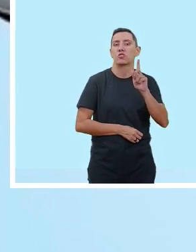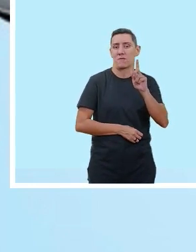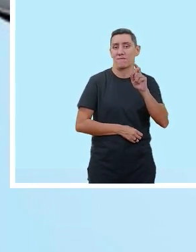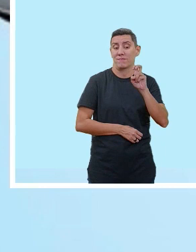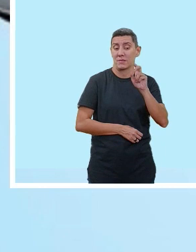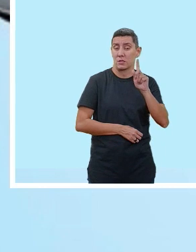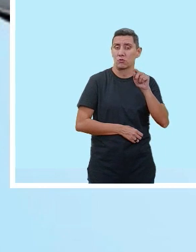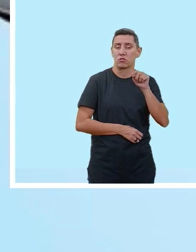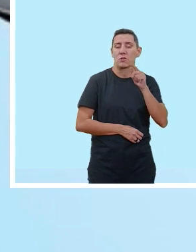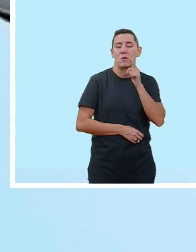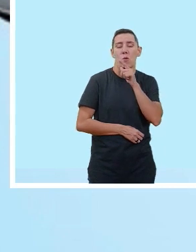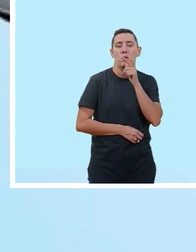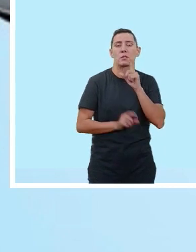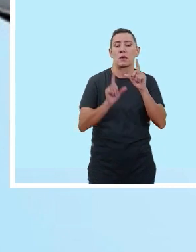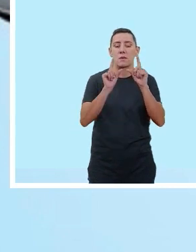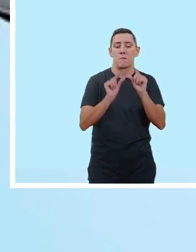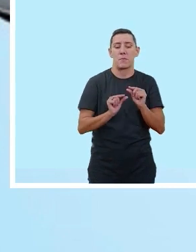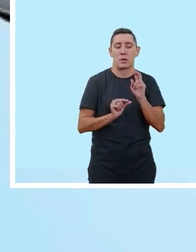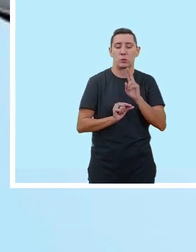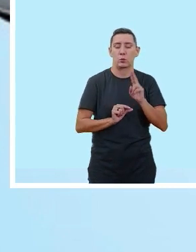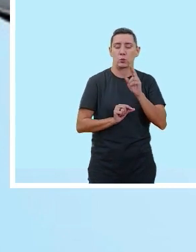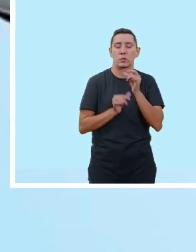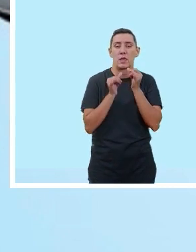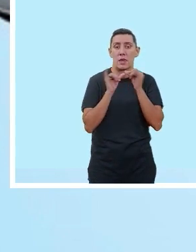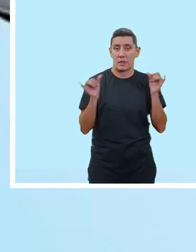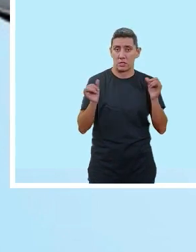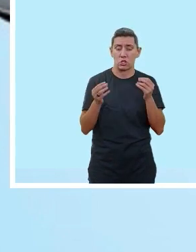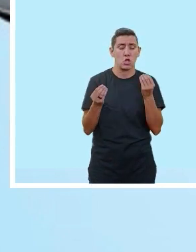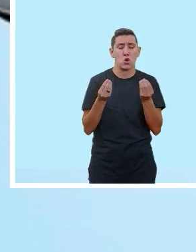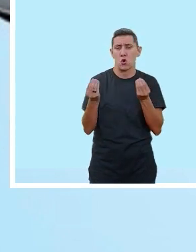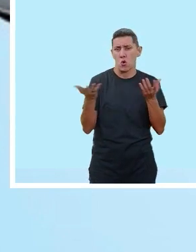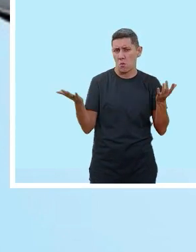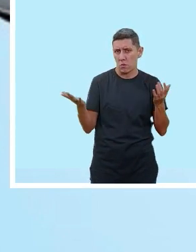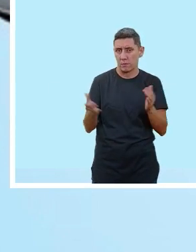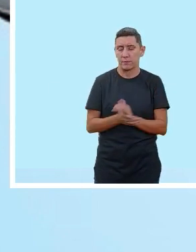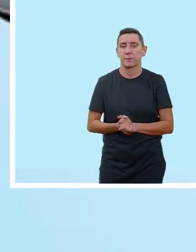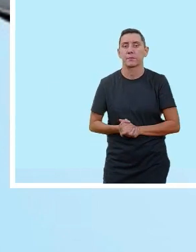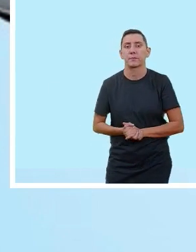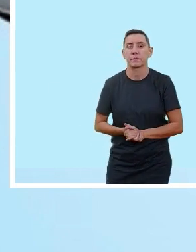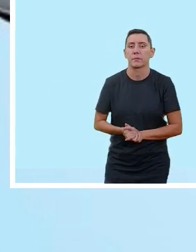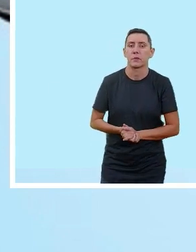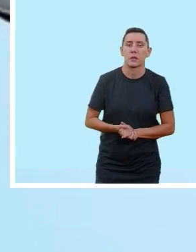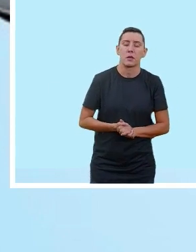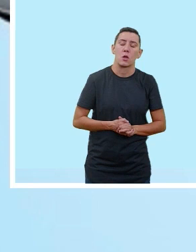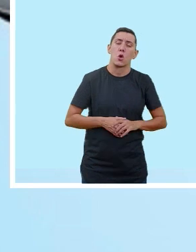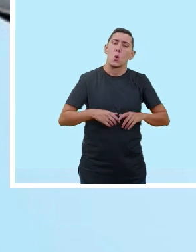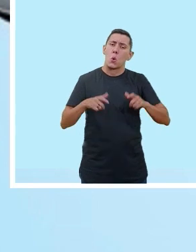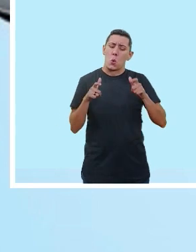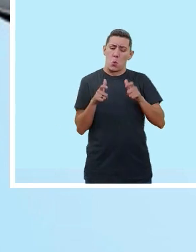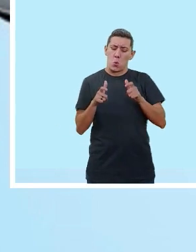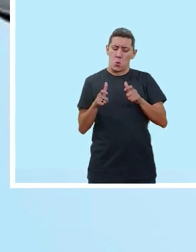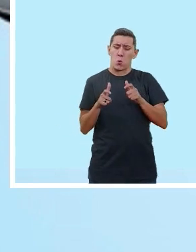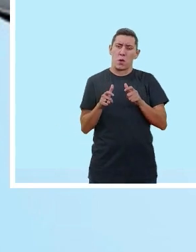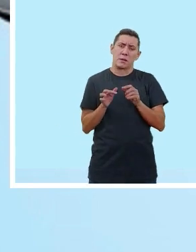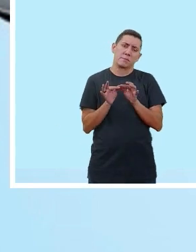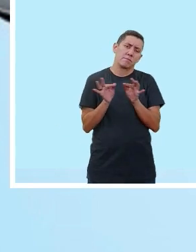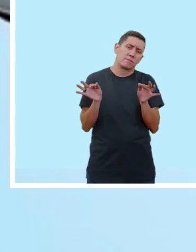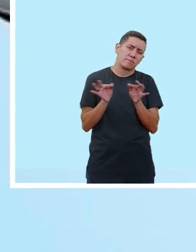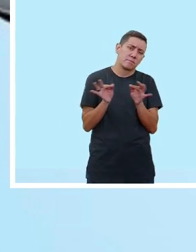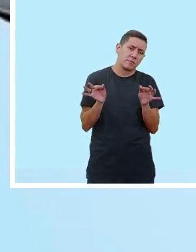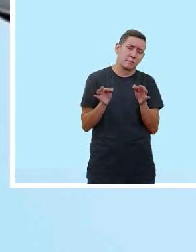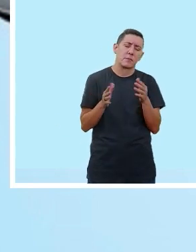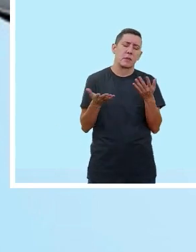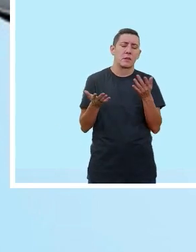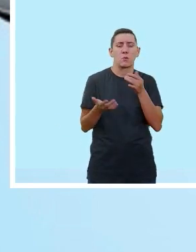de energia, né? Qual é o primeiro tópico? Locais simplificados, né? Então, sempre que possível, a gente